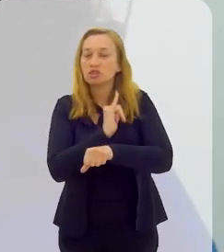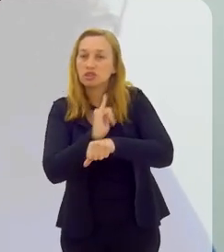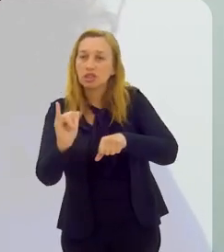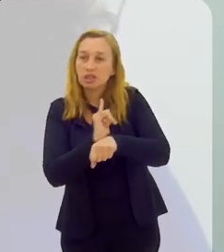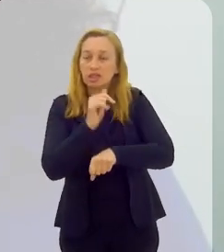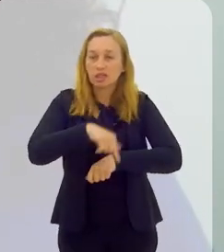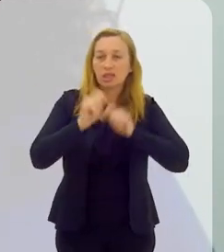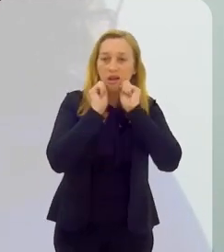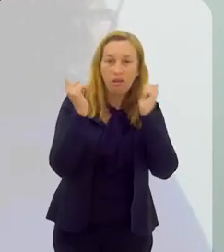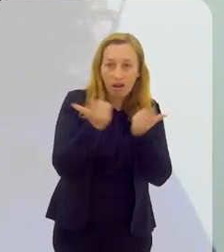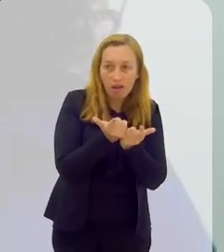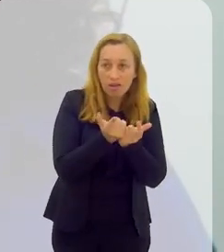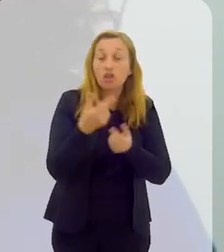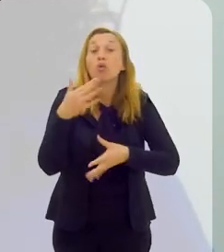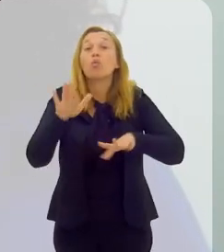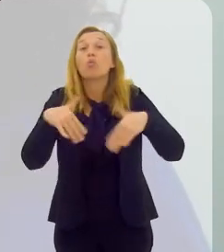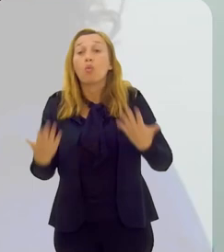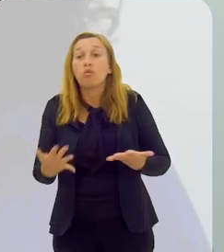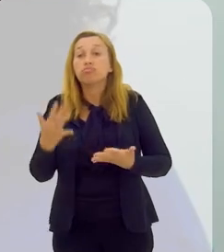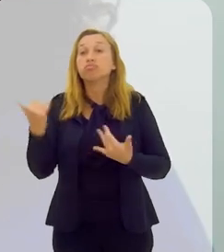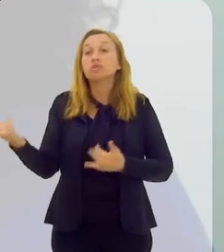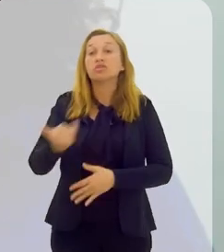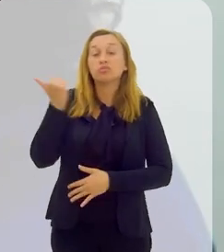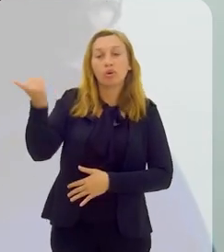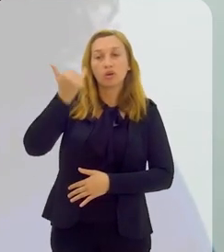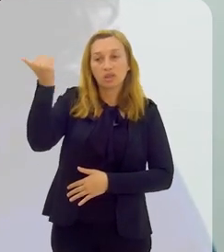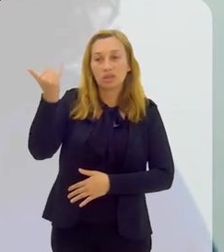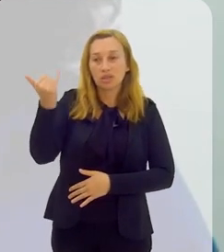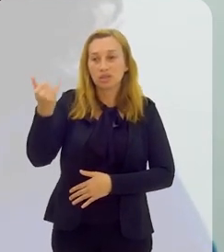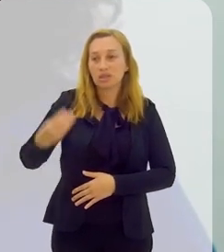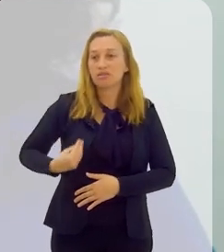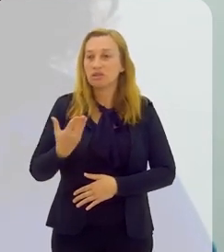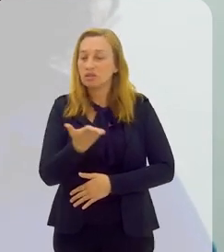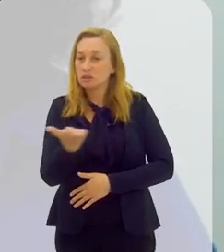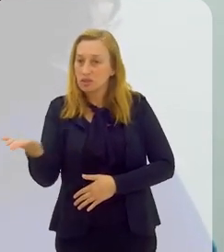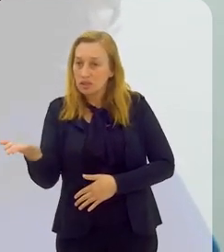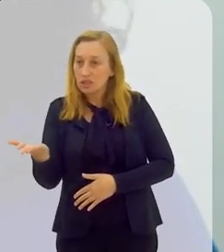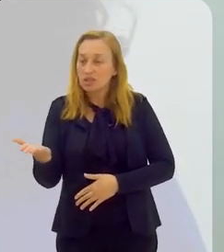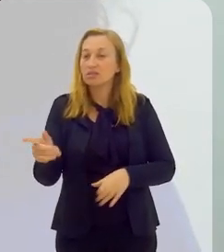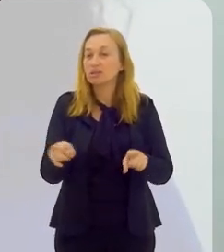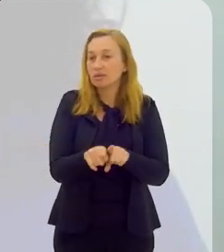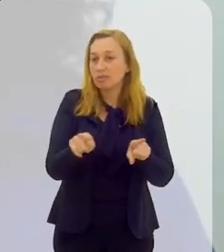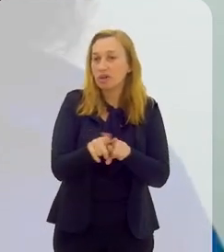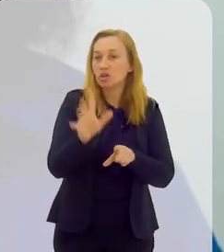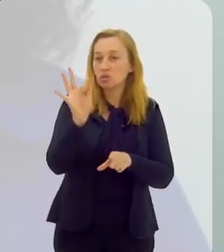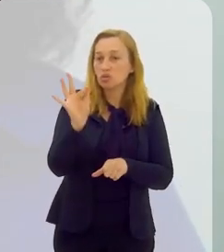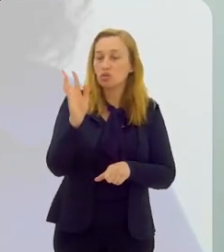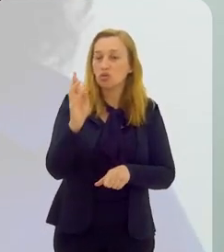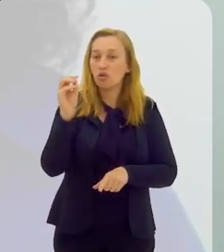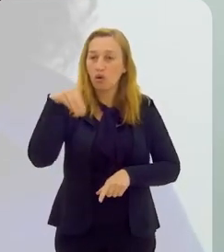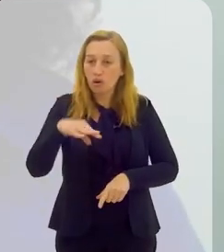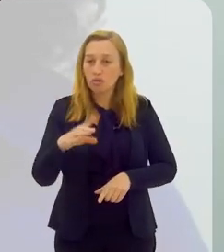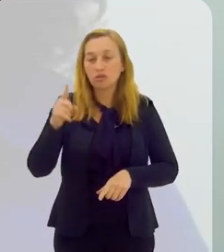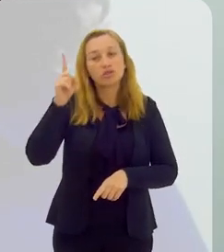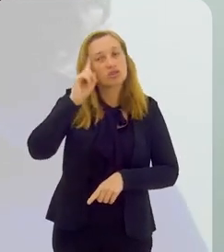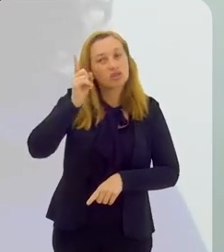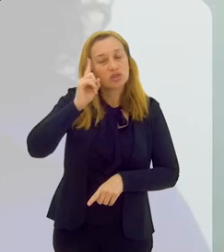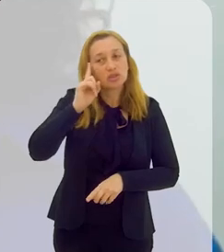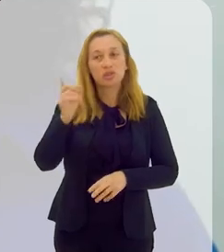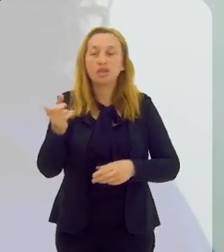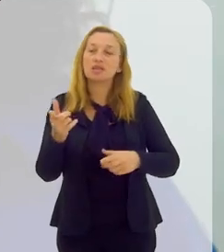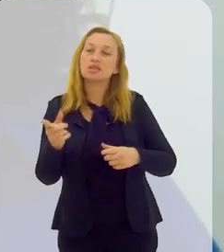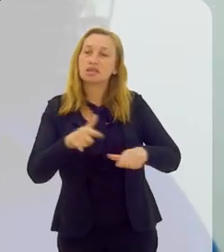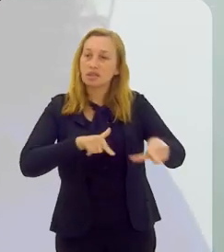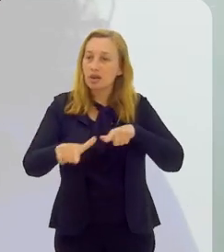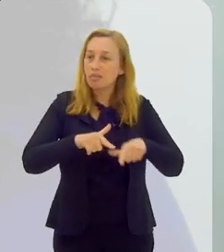Desenvolvimento Estratégico aqui da Assembleia Legislativa, qual a importância da participação de vocês e do fórum no dia a dia e nesse